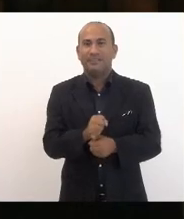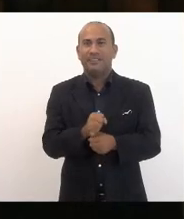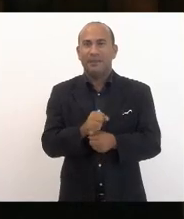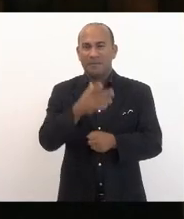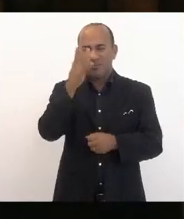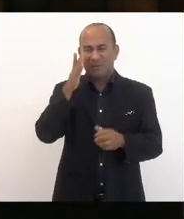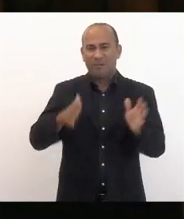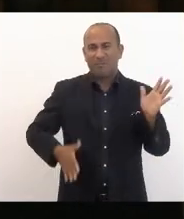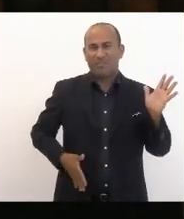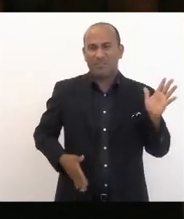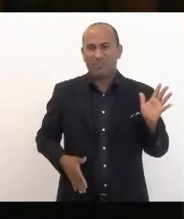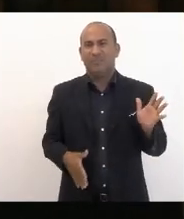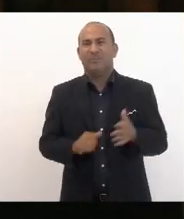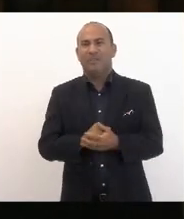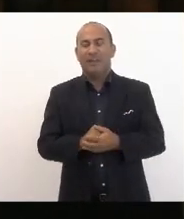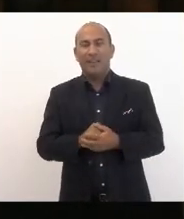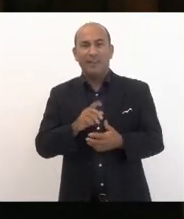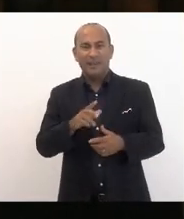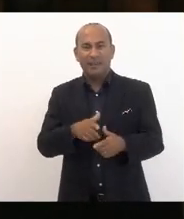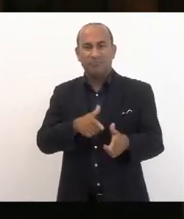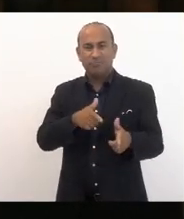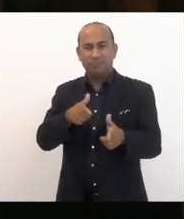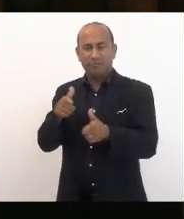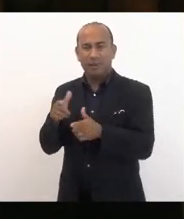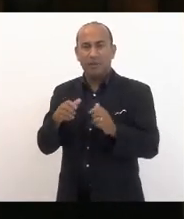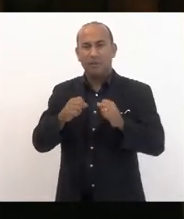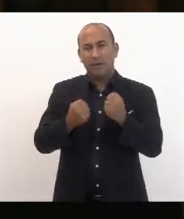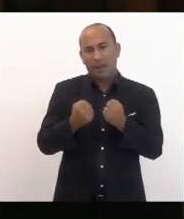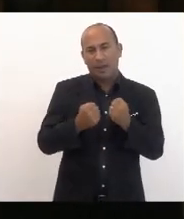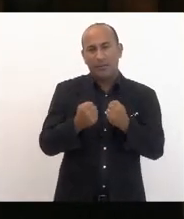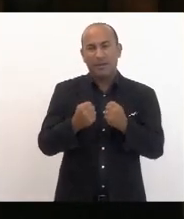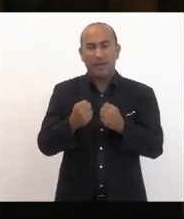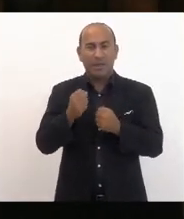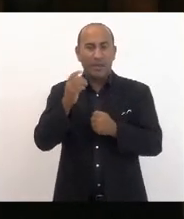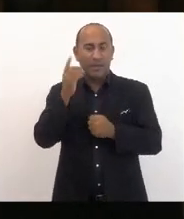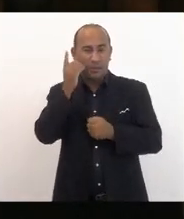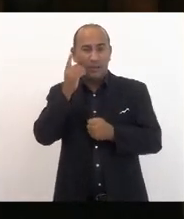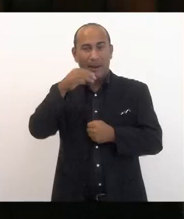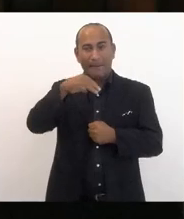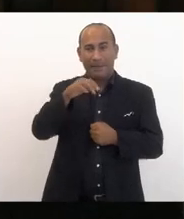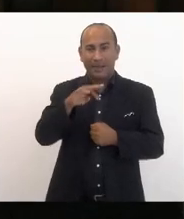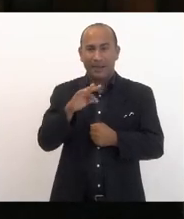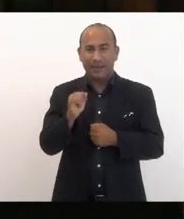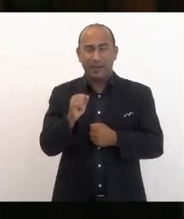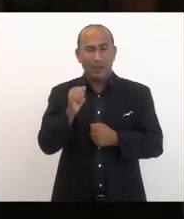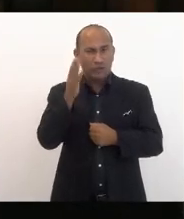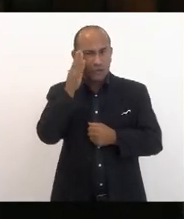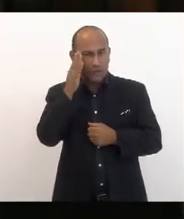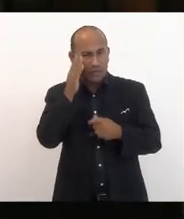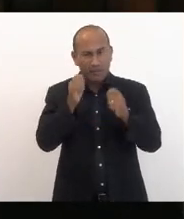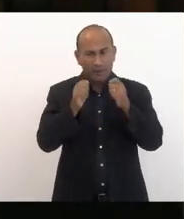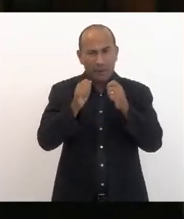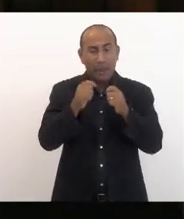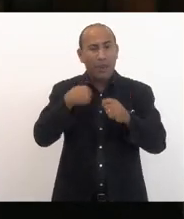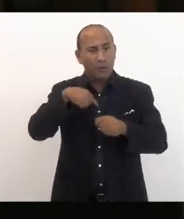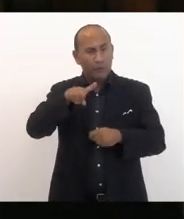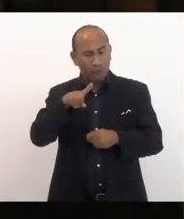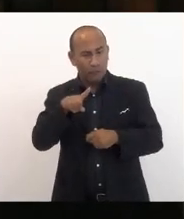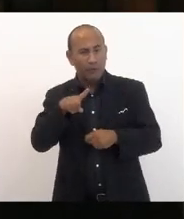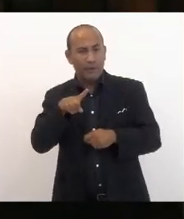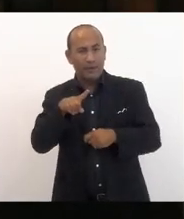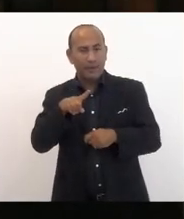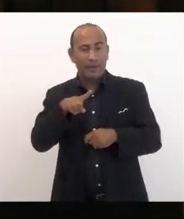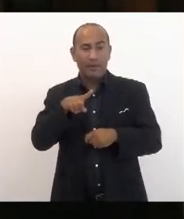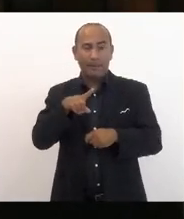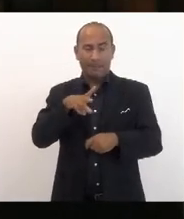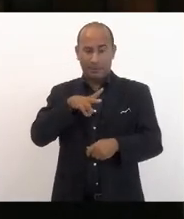armados e atiraram, metralharam o carro da deputada Marta Rocha. Não soube pela imprensa, não. Eu fui presente para prestar solidariedade.